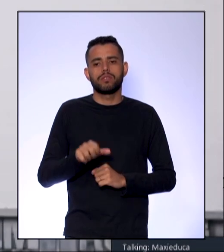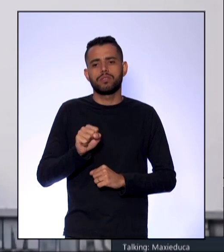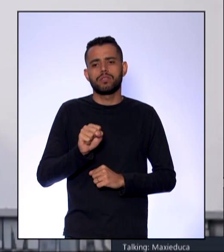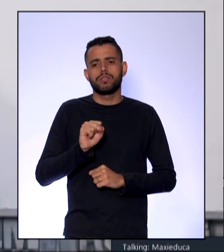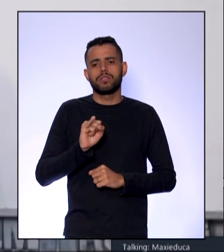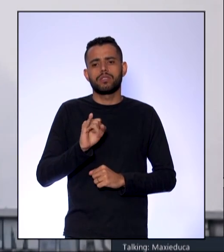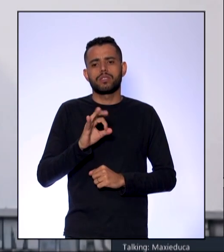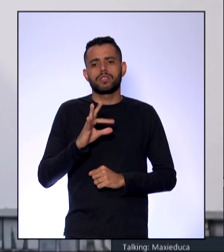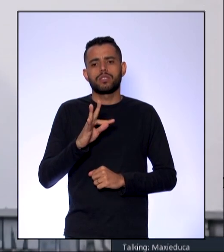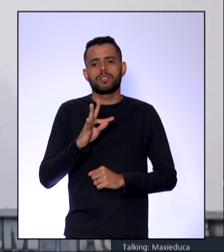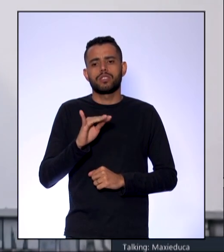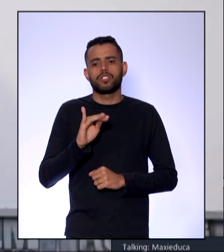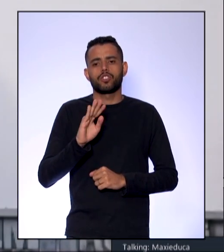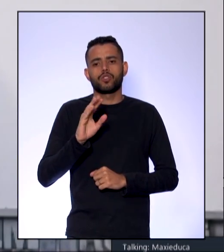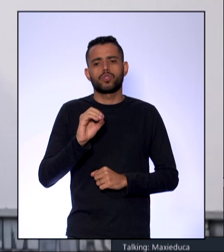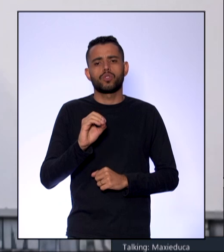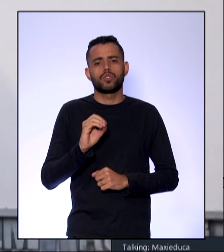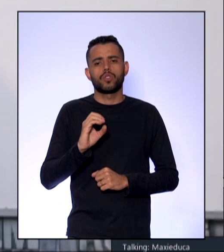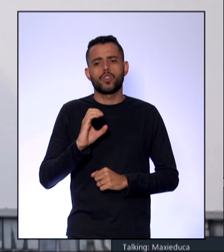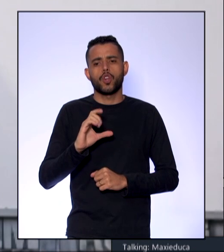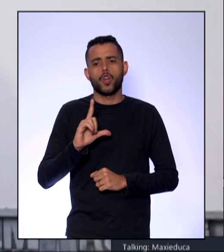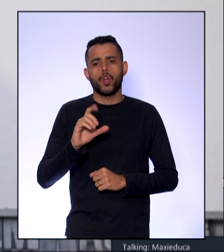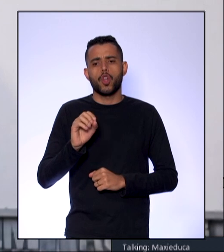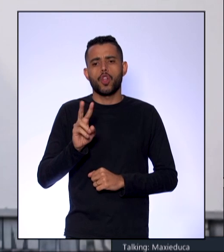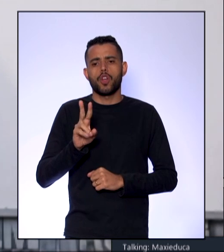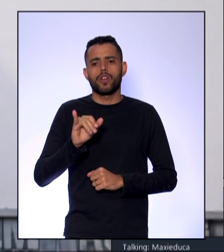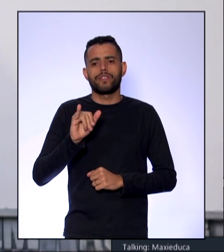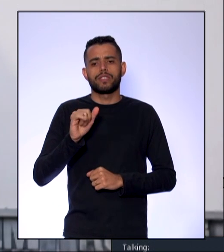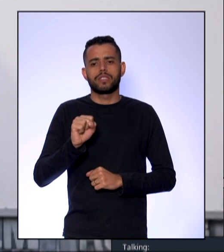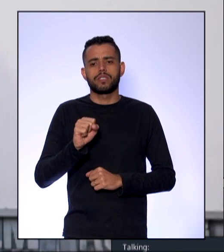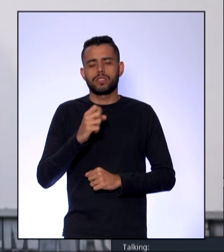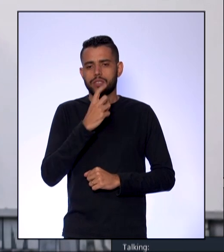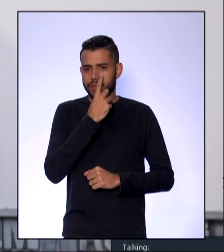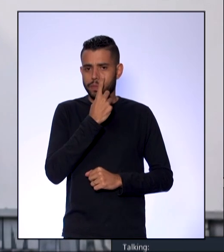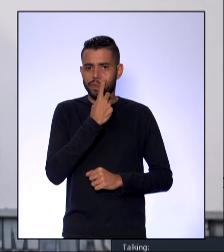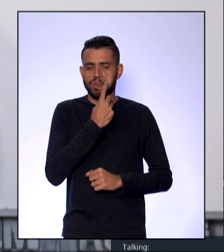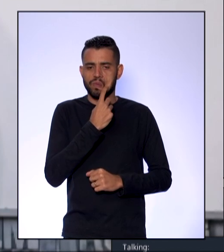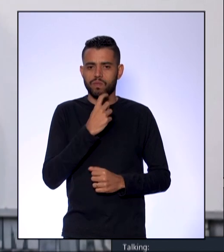de Clovis. Olha aqui.